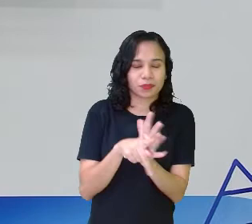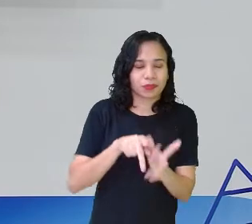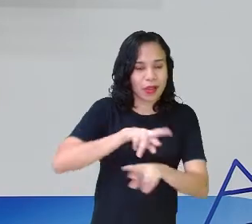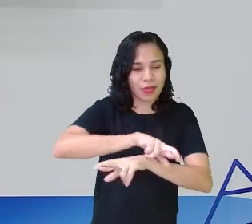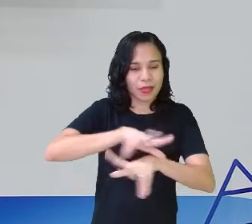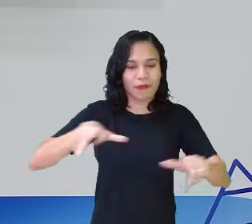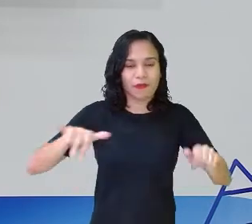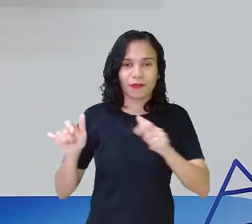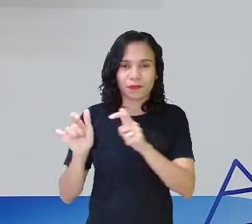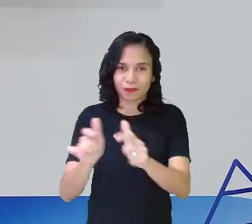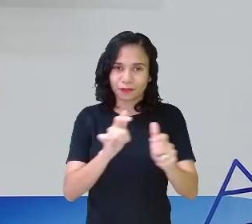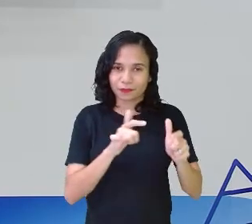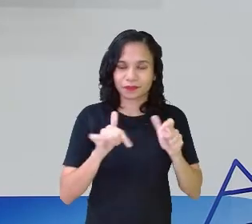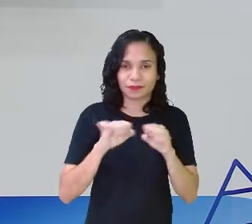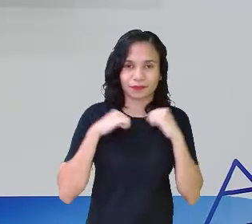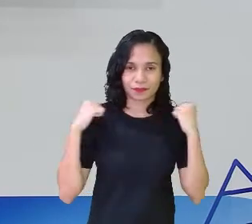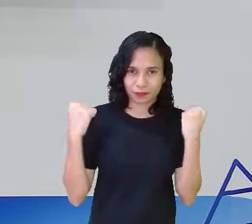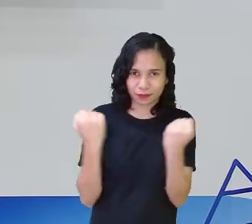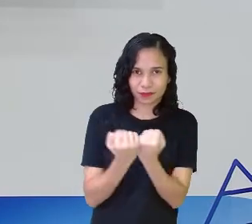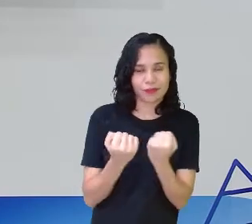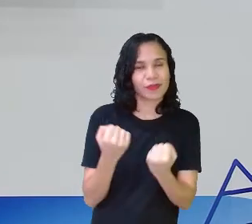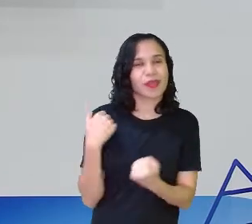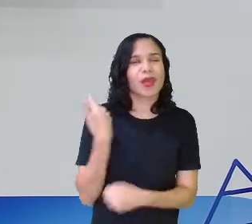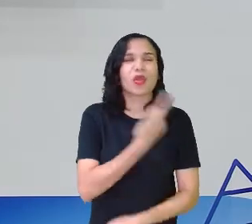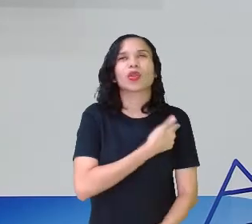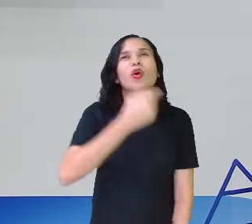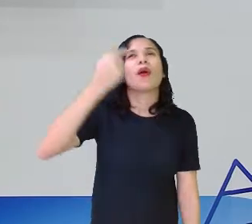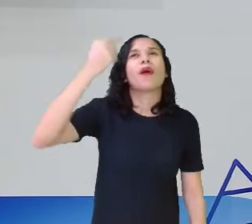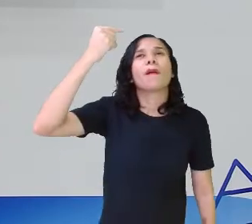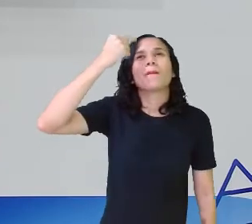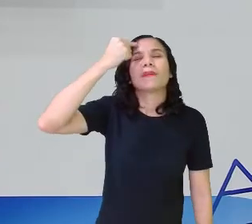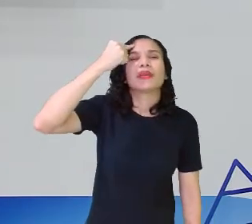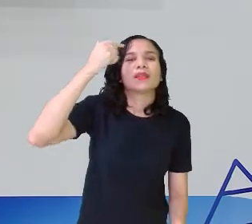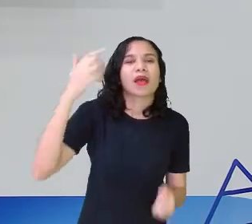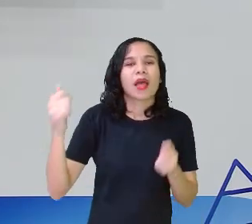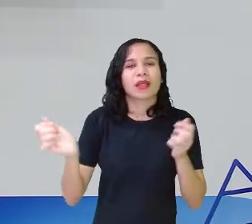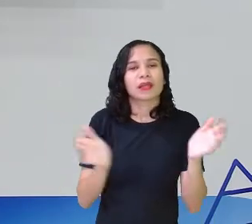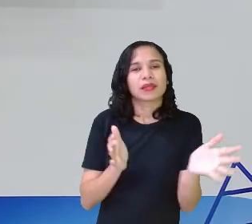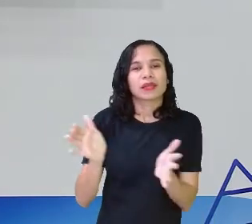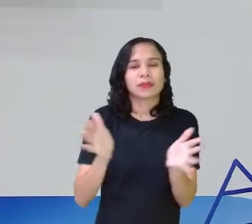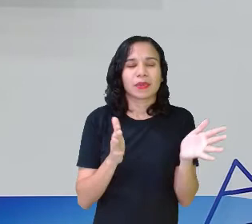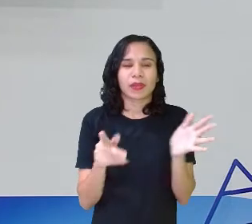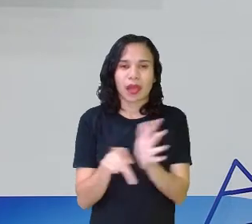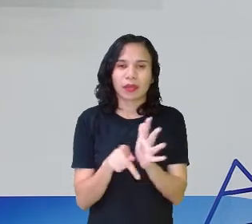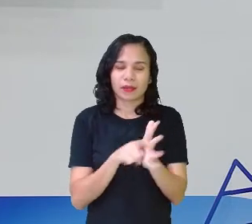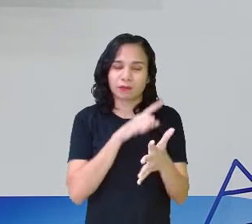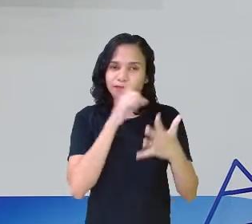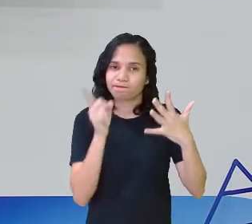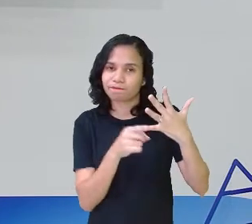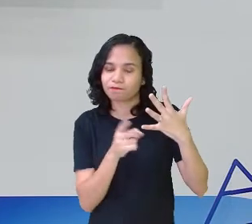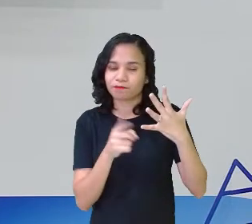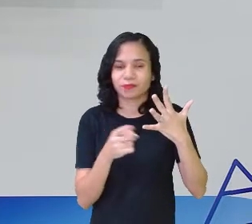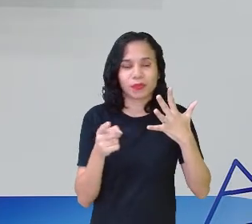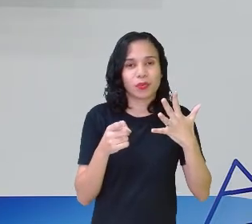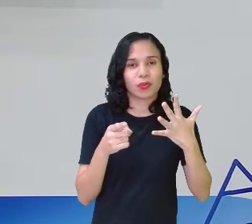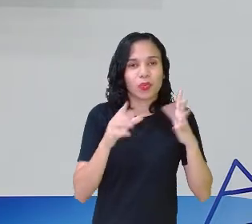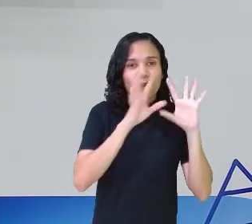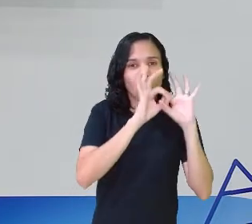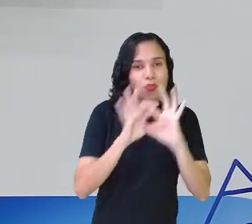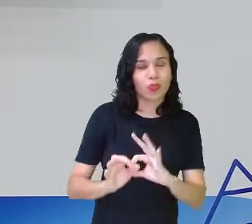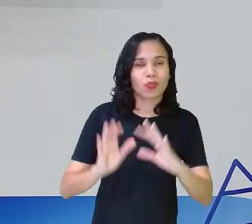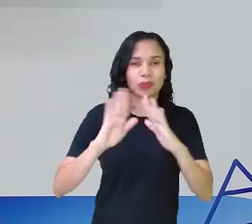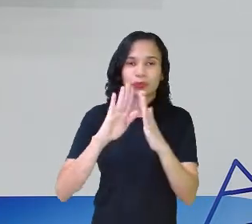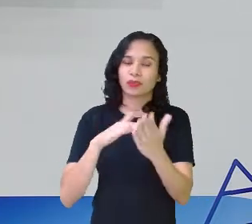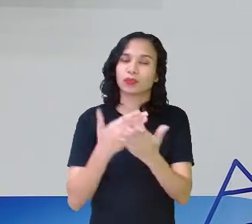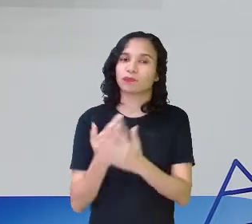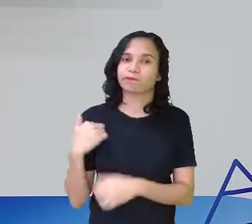vários ambientes sociais. Quando a gente pensa na acessibilidade instrumental no contexto escolar, a gente